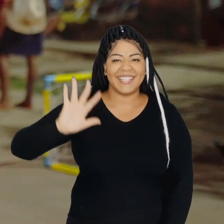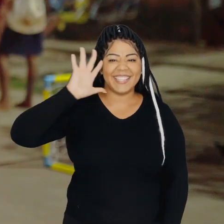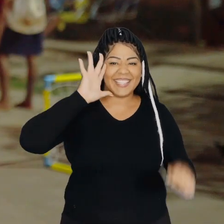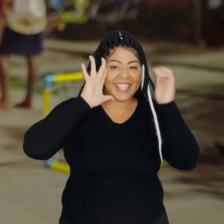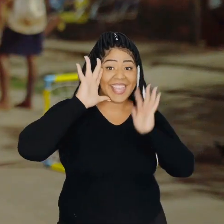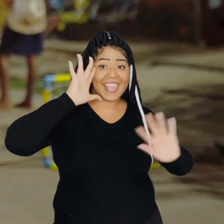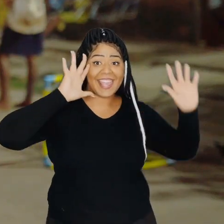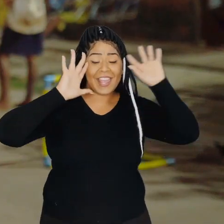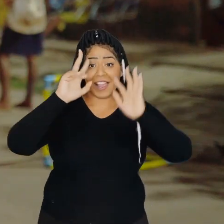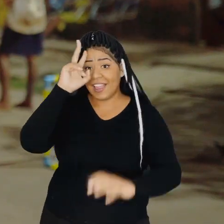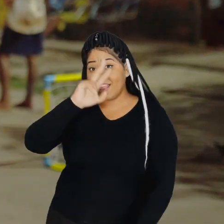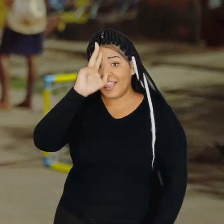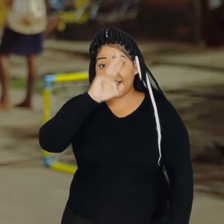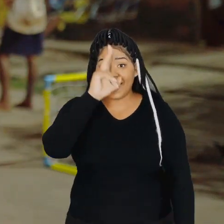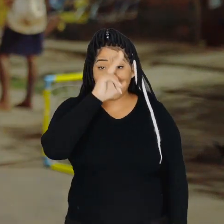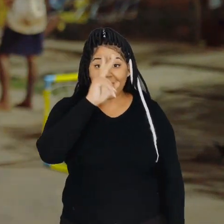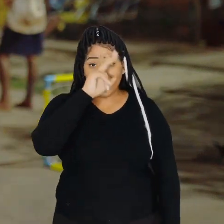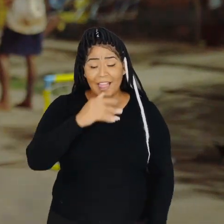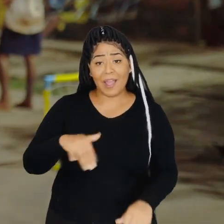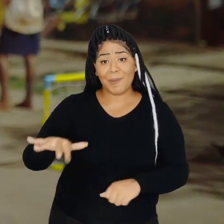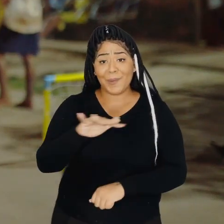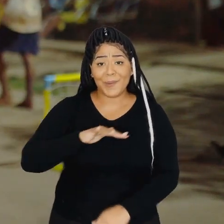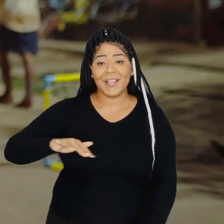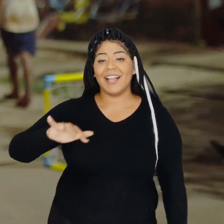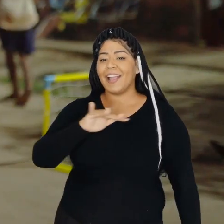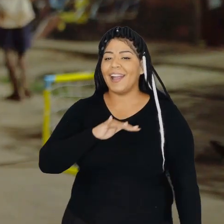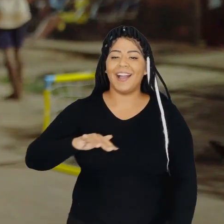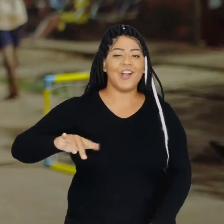mais. Lembro do tempo lá do